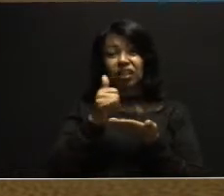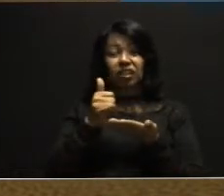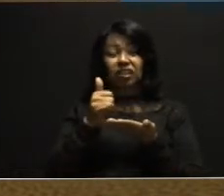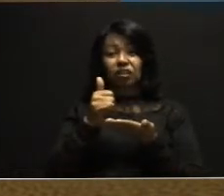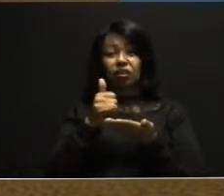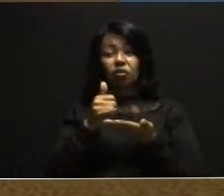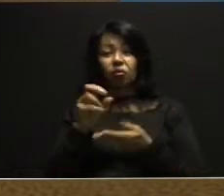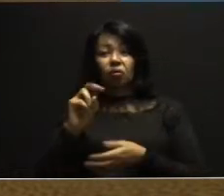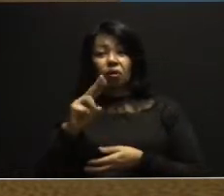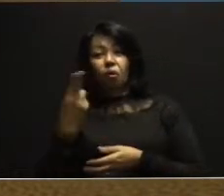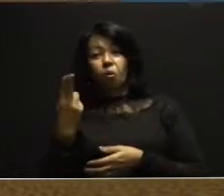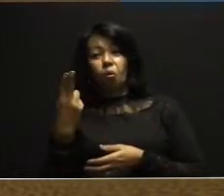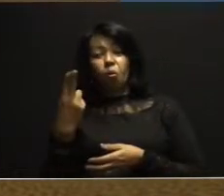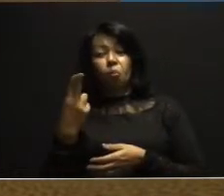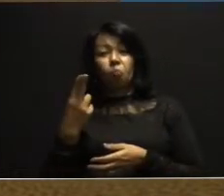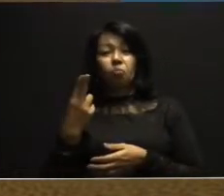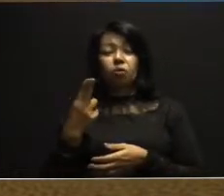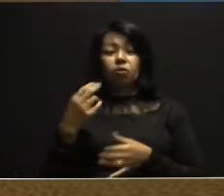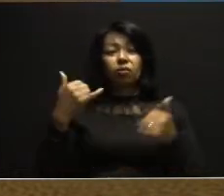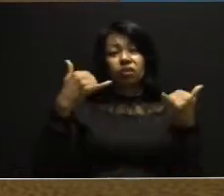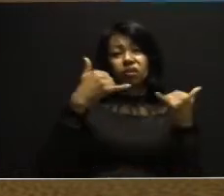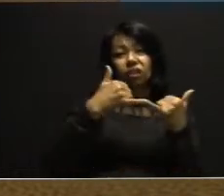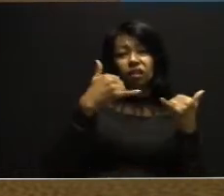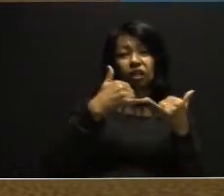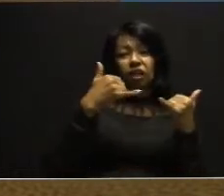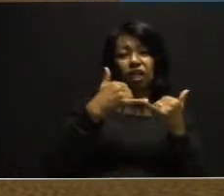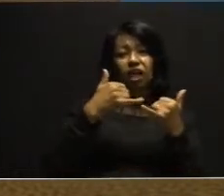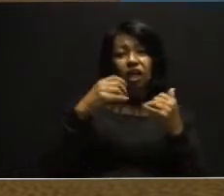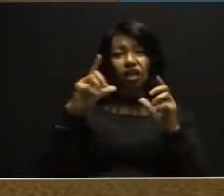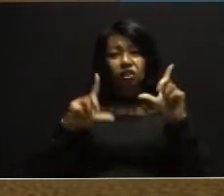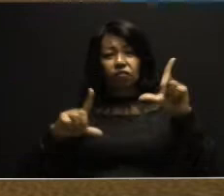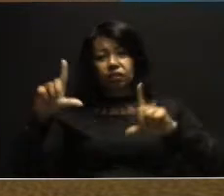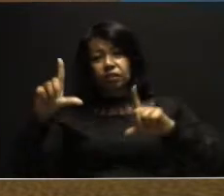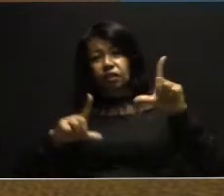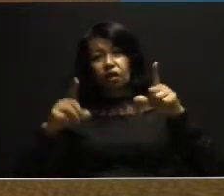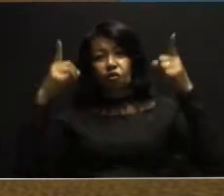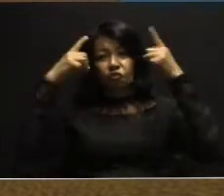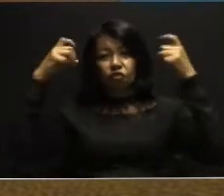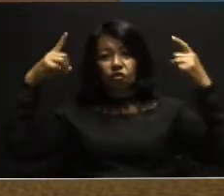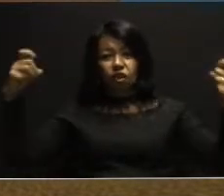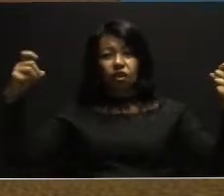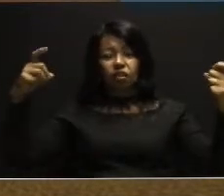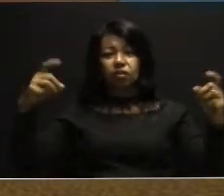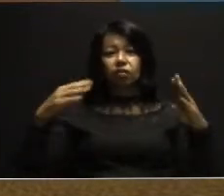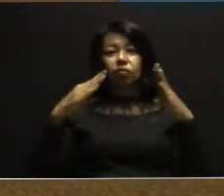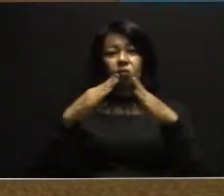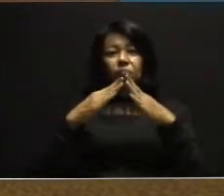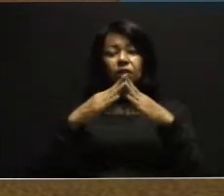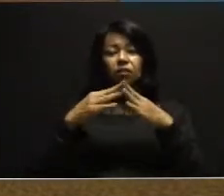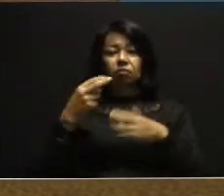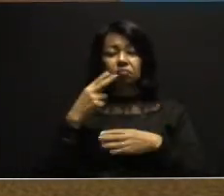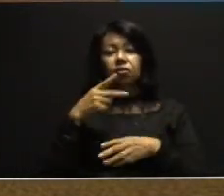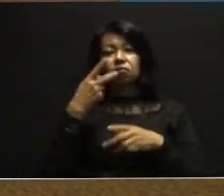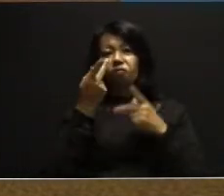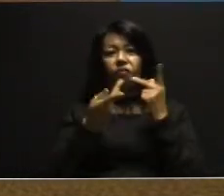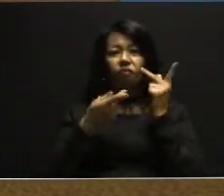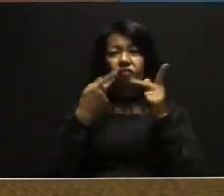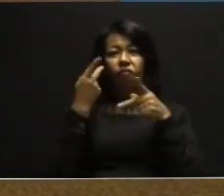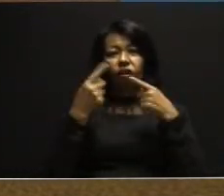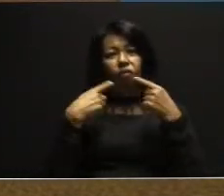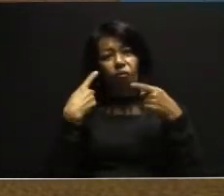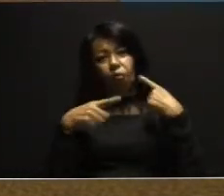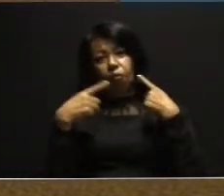televisiva ou das redes sociais, a violência doméstica, às vezes verbal, às